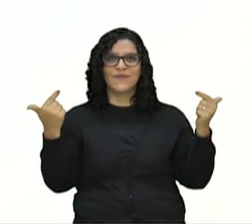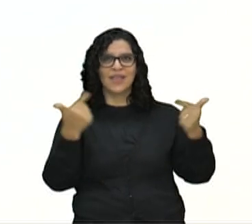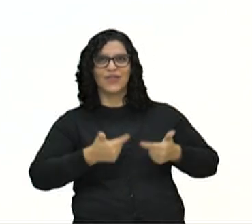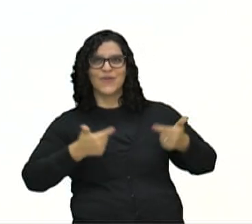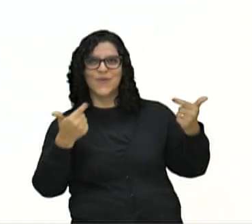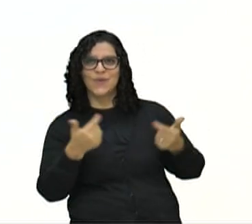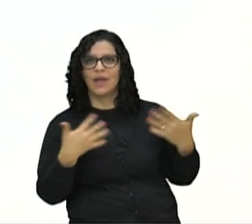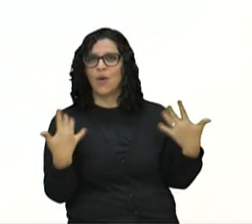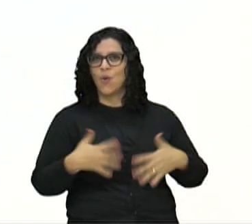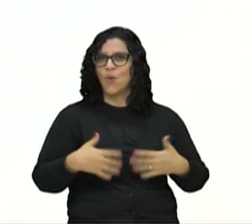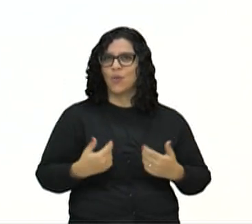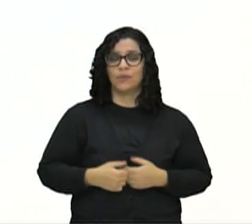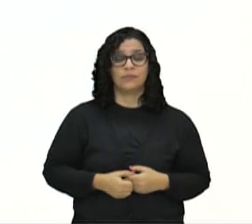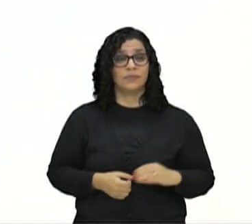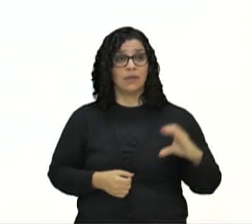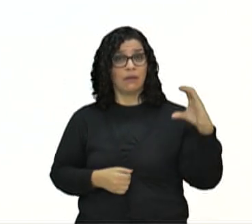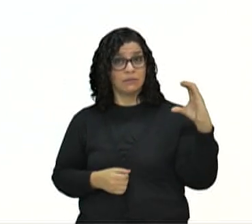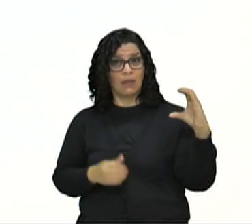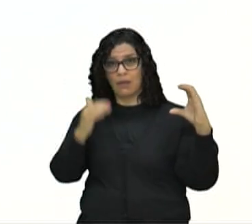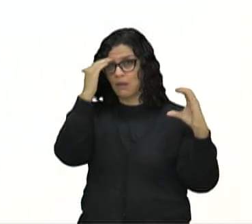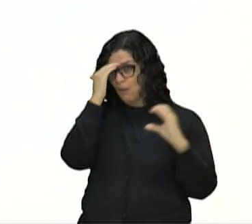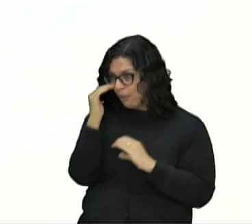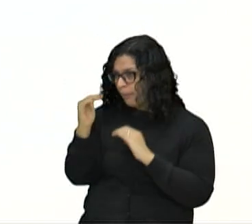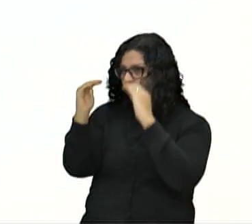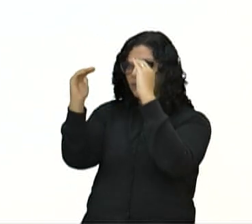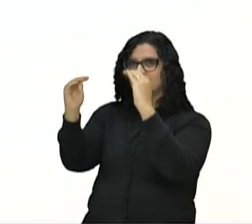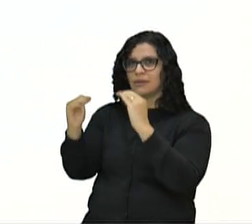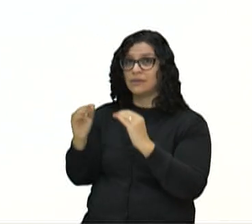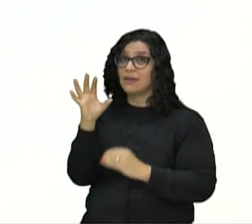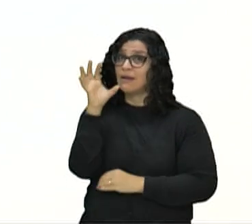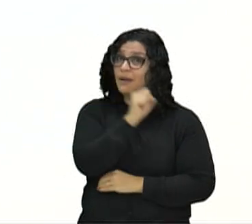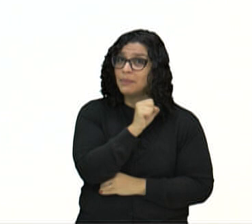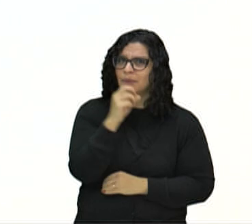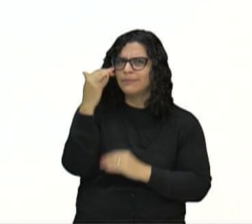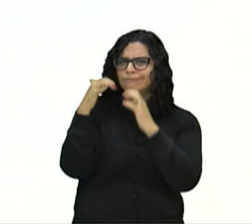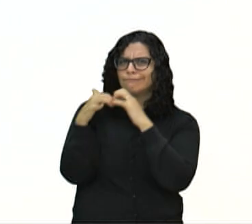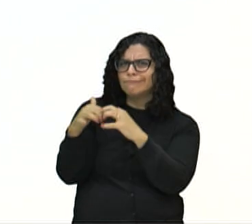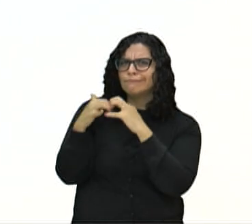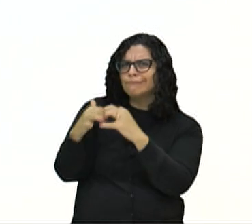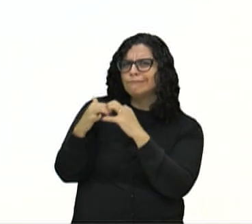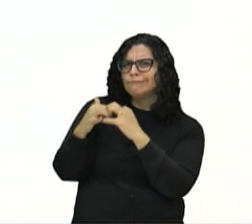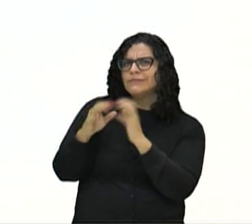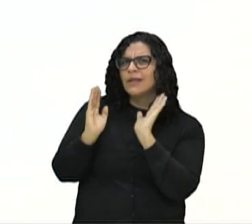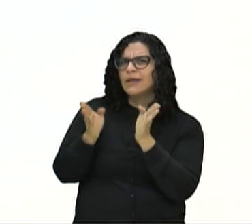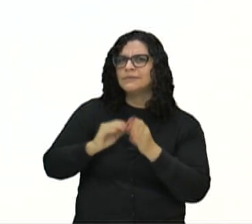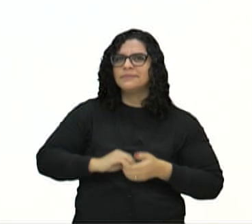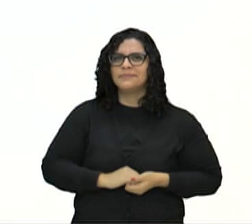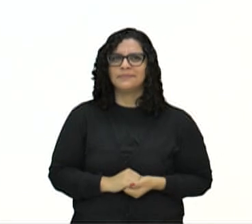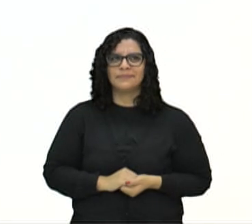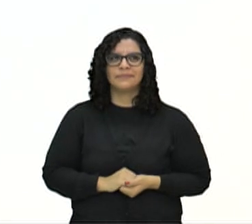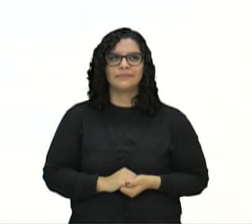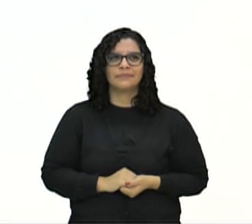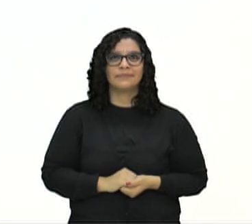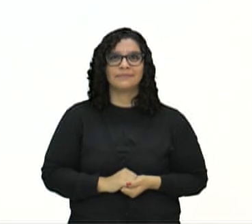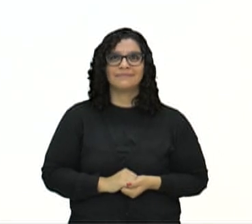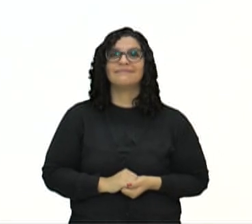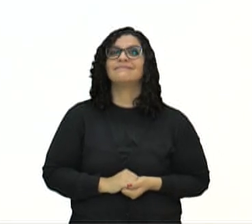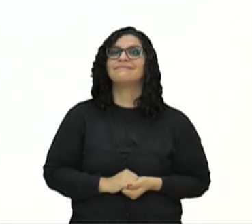aventureiro ou obediente? Rapidinho, pensa aí.